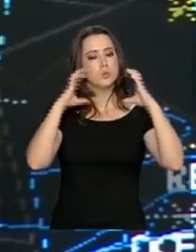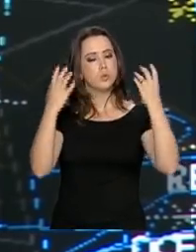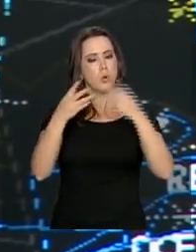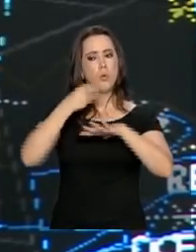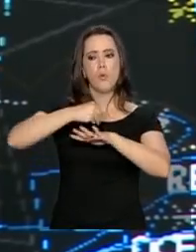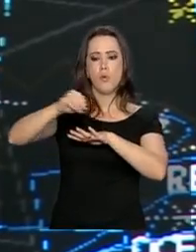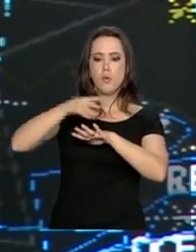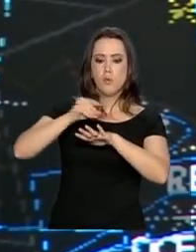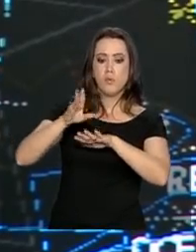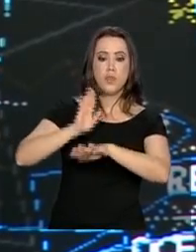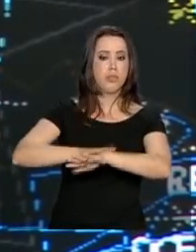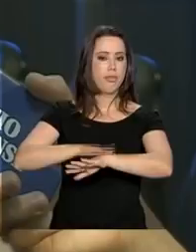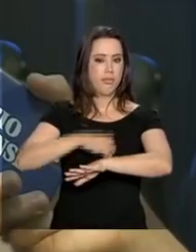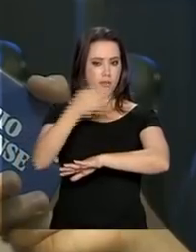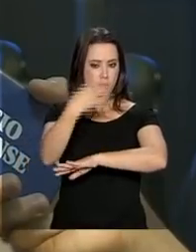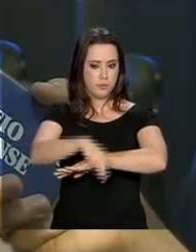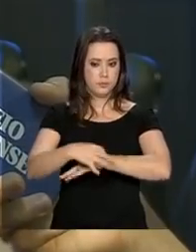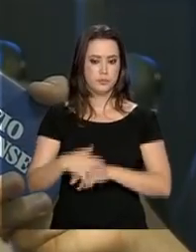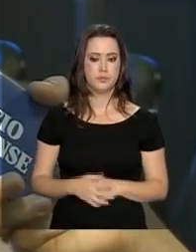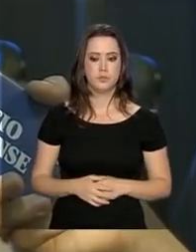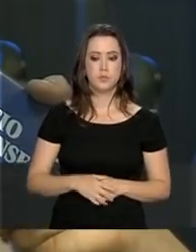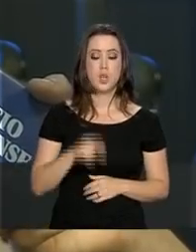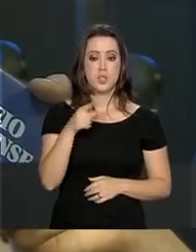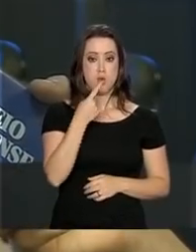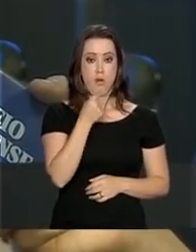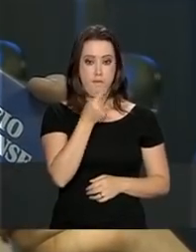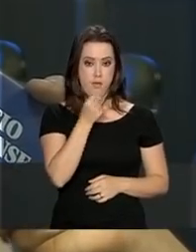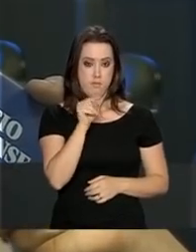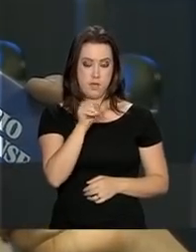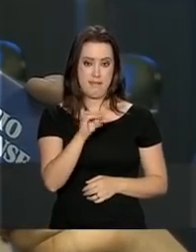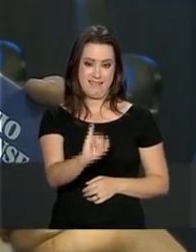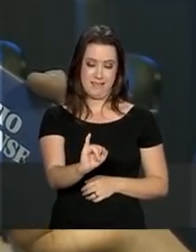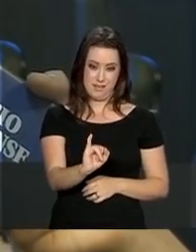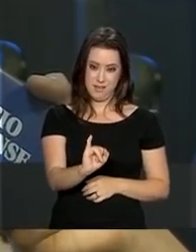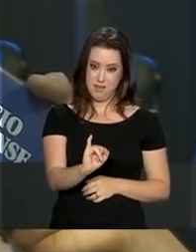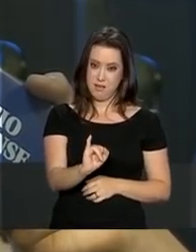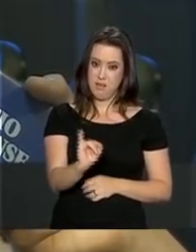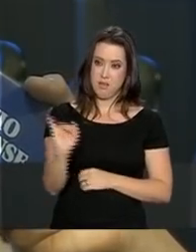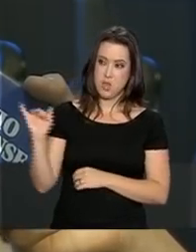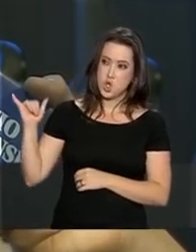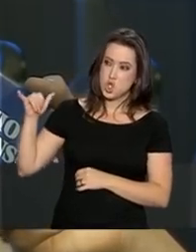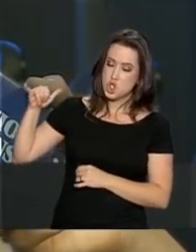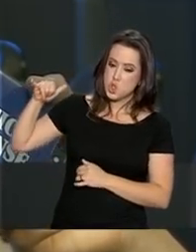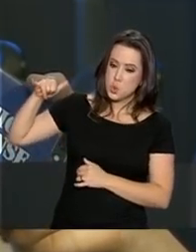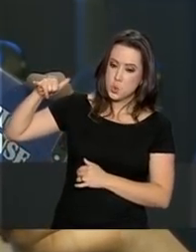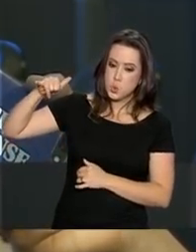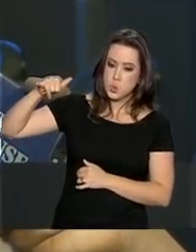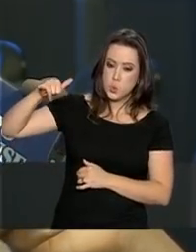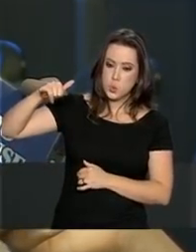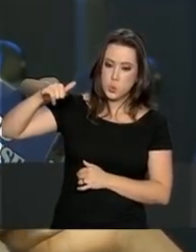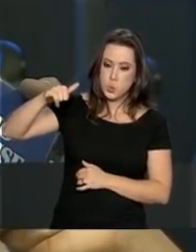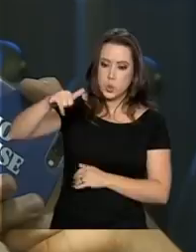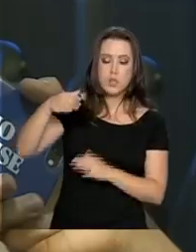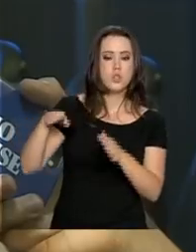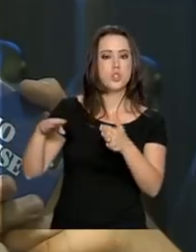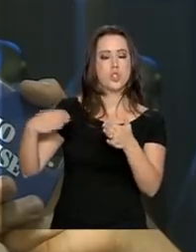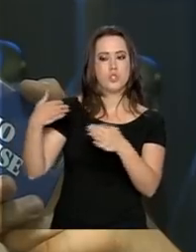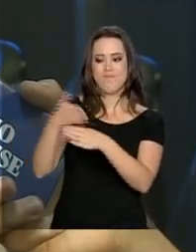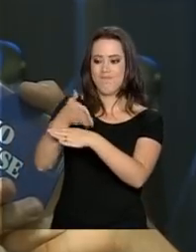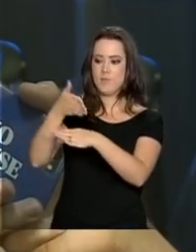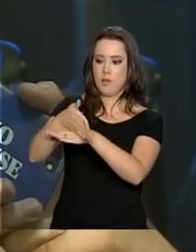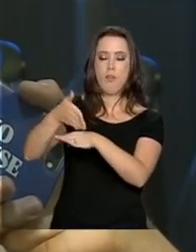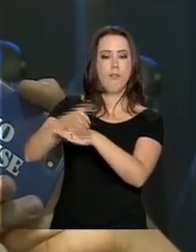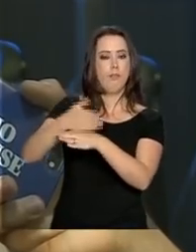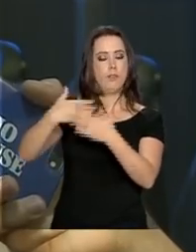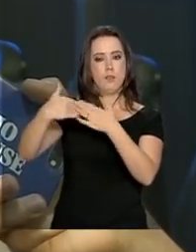informações em tempo real que a falha vermelho se alguma aeronave tentar passar por todas as varas não foi interceptado